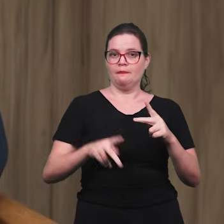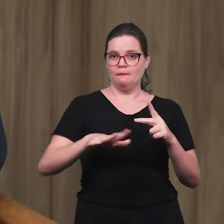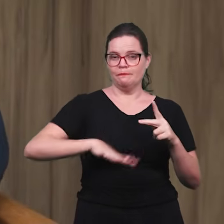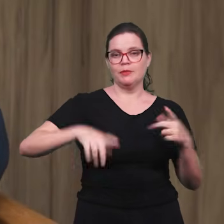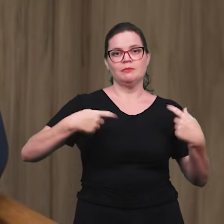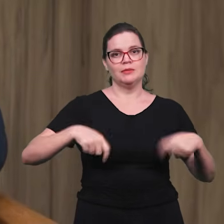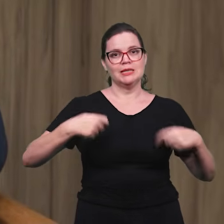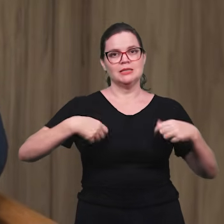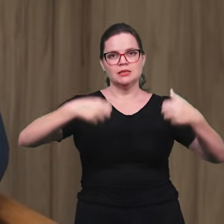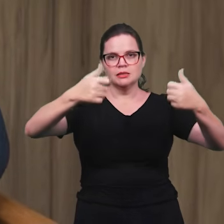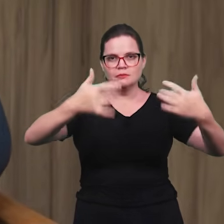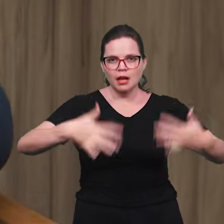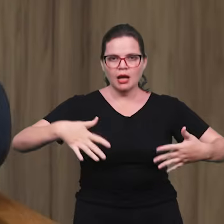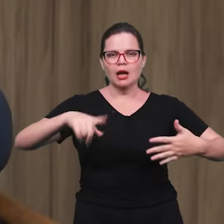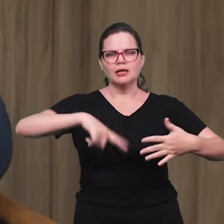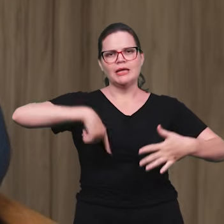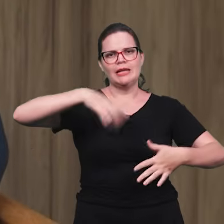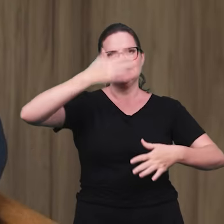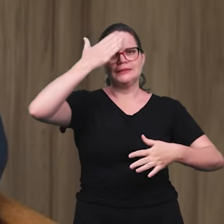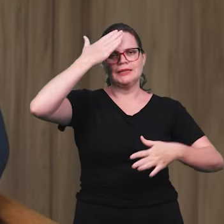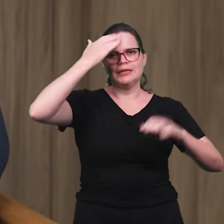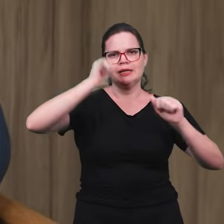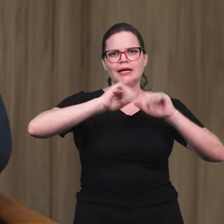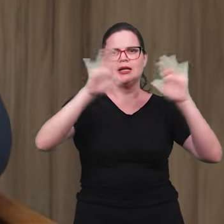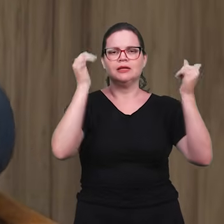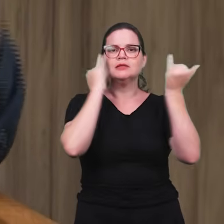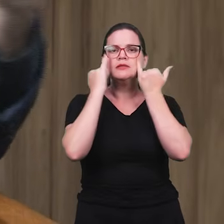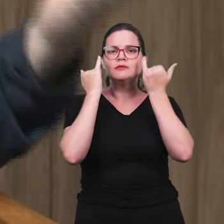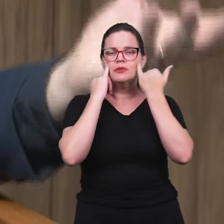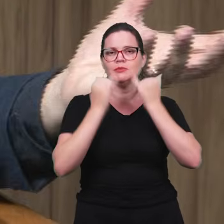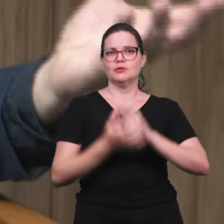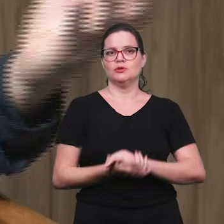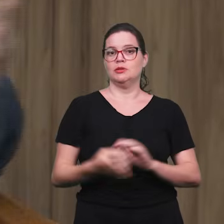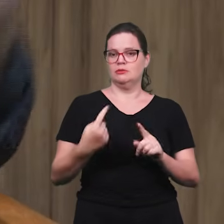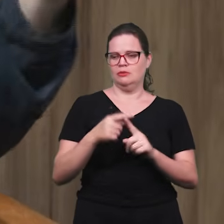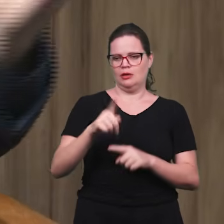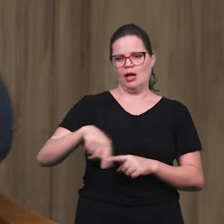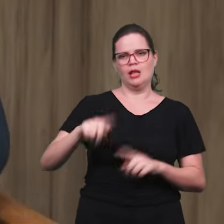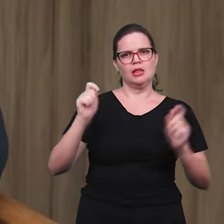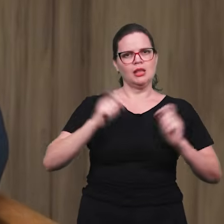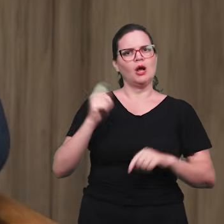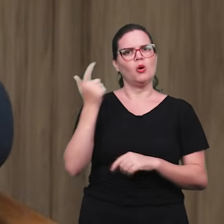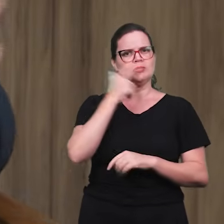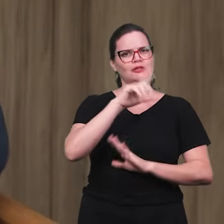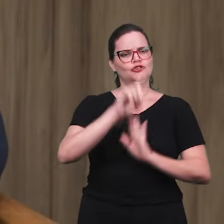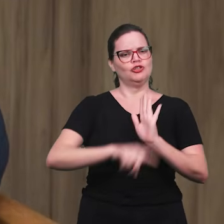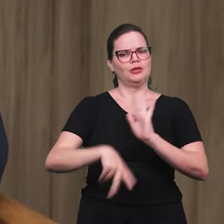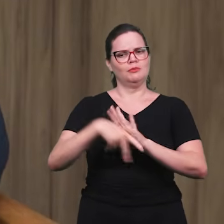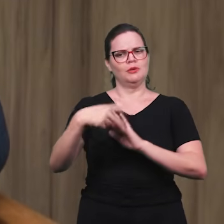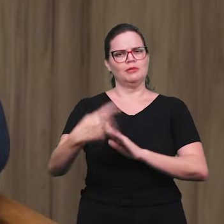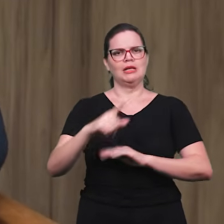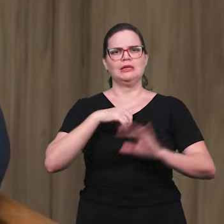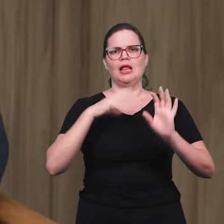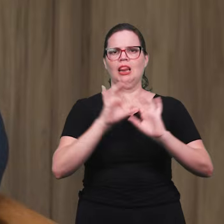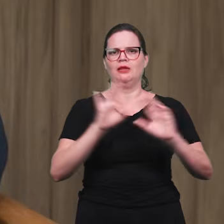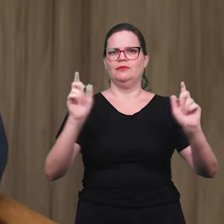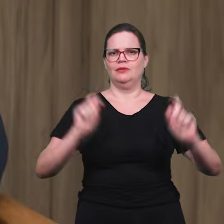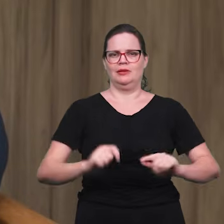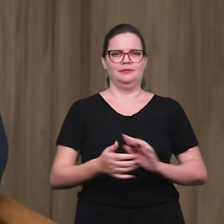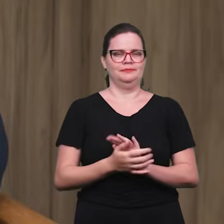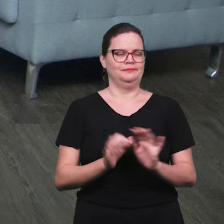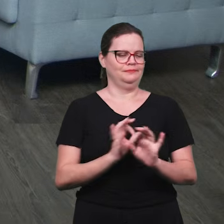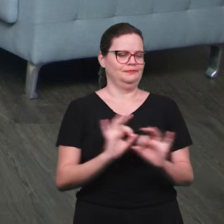população precisa muito de ser esclarecida, precisa muito dessas informações e que eles tenham de fato acesso a tudo isso que nós temos aí à